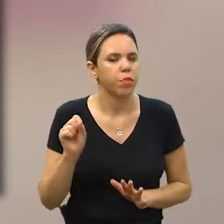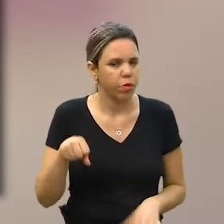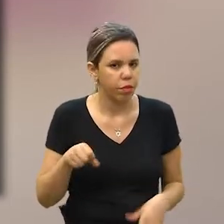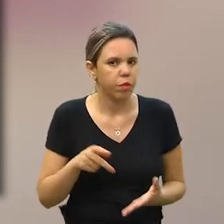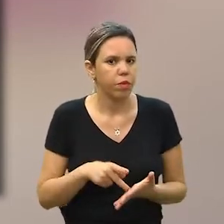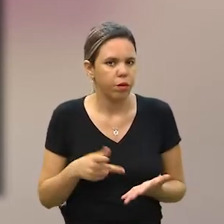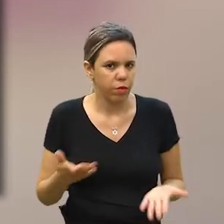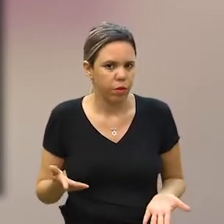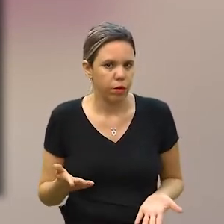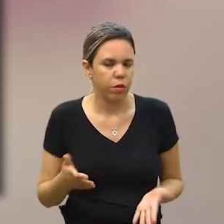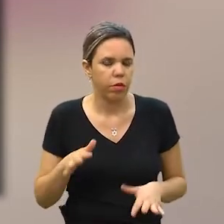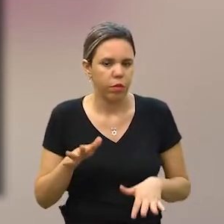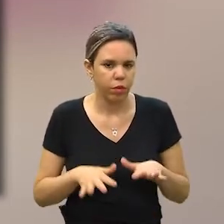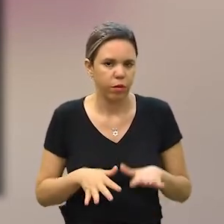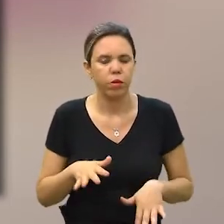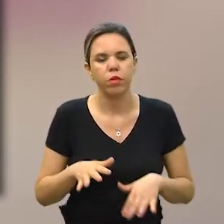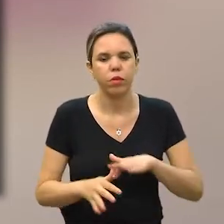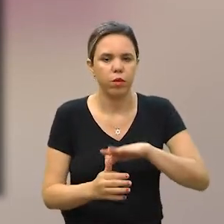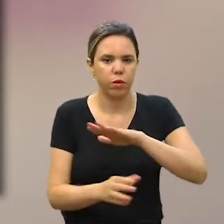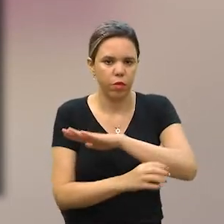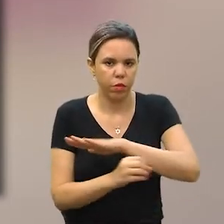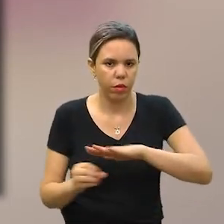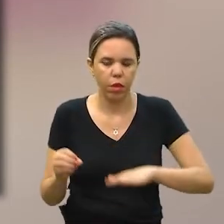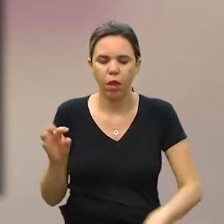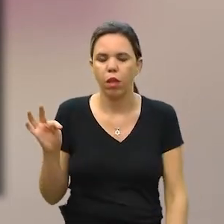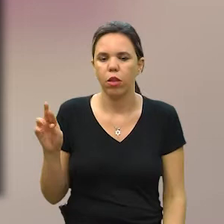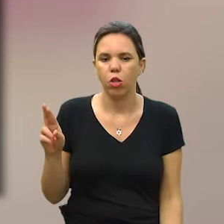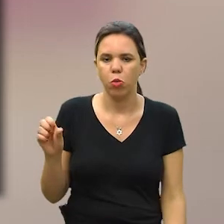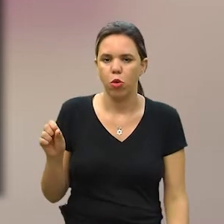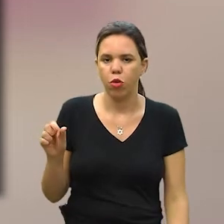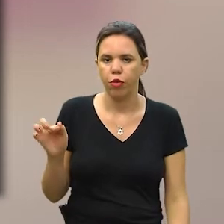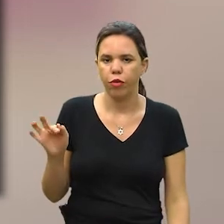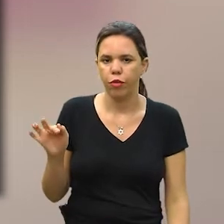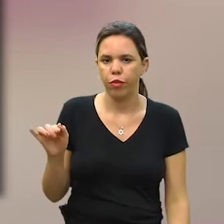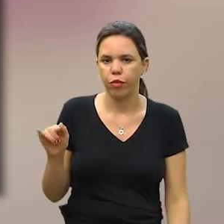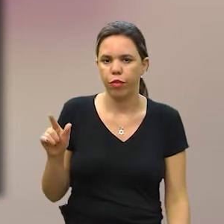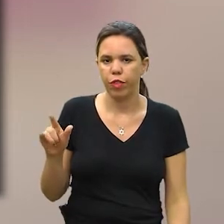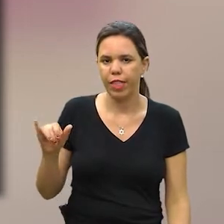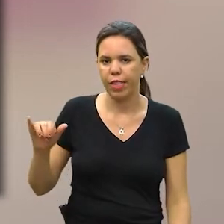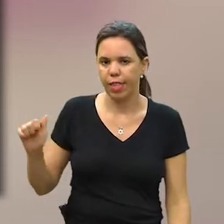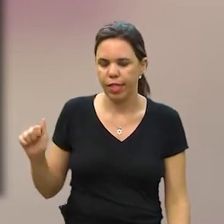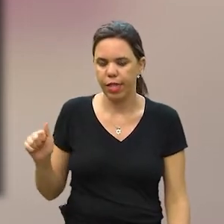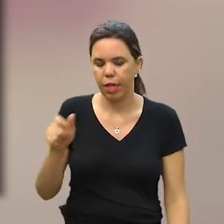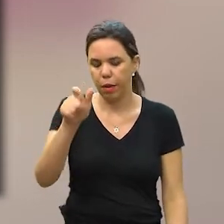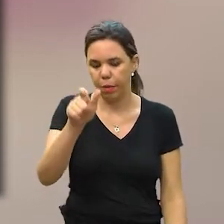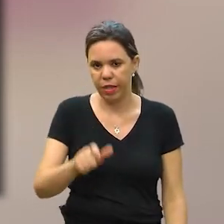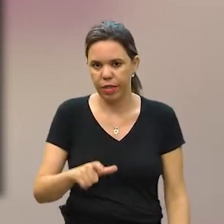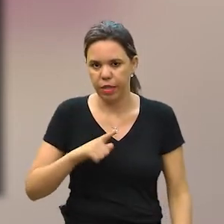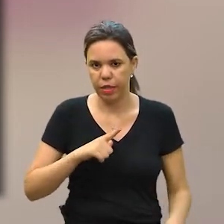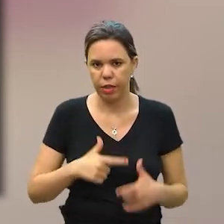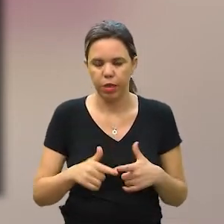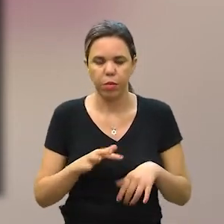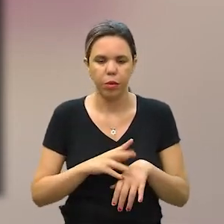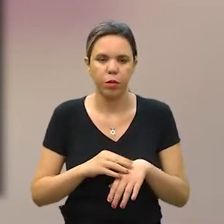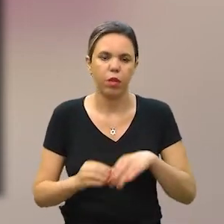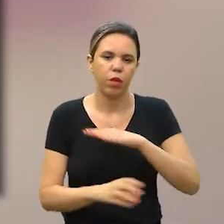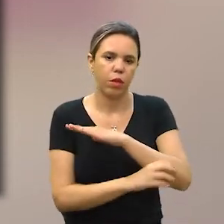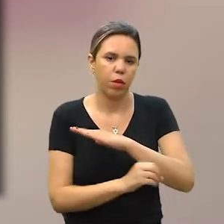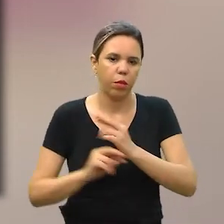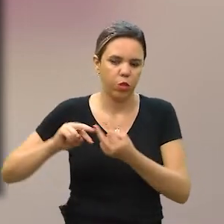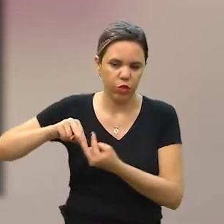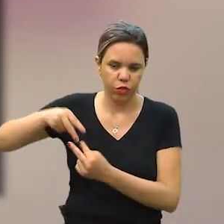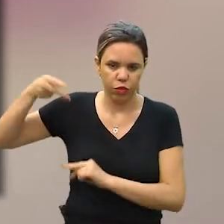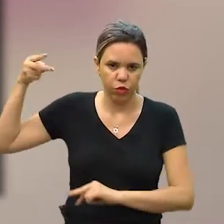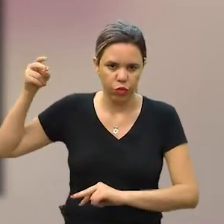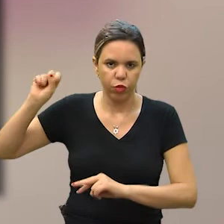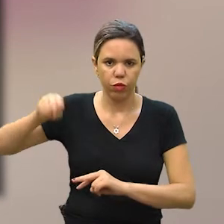Sim, então, o tipo de trombofilia, como a gente estava conversando, a paciente que tem uma trombofilia